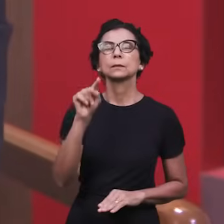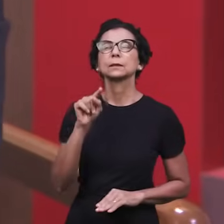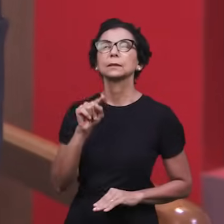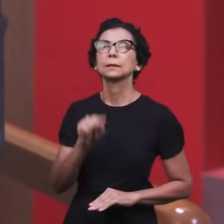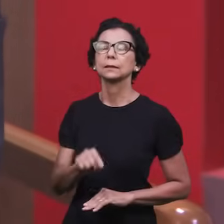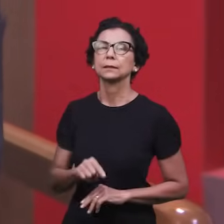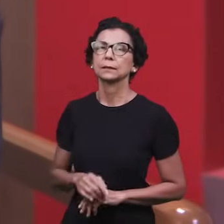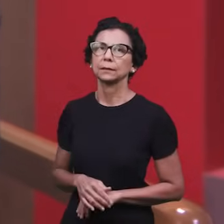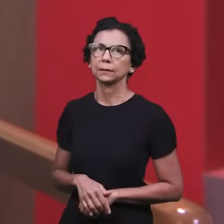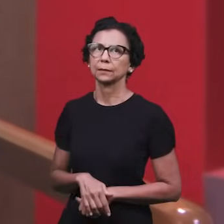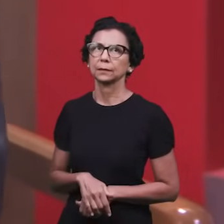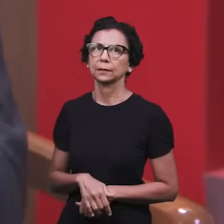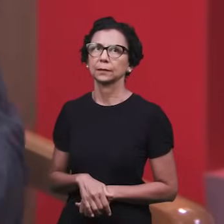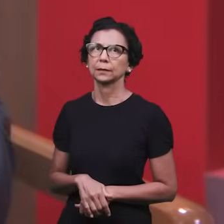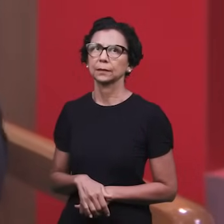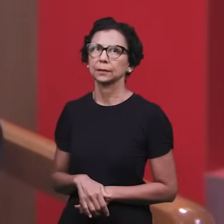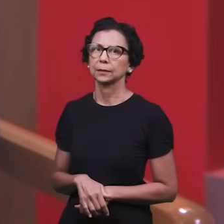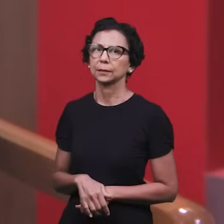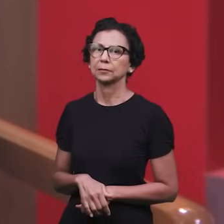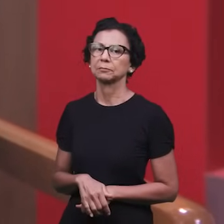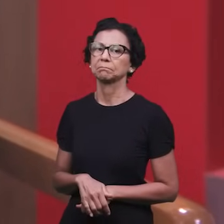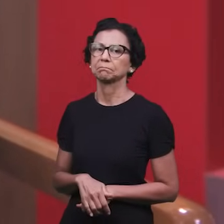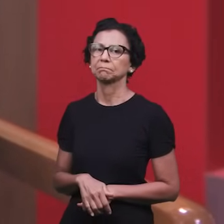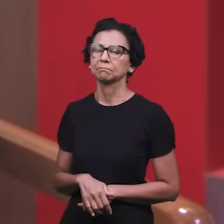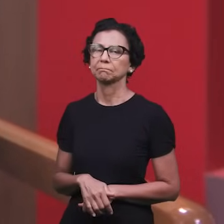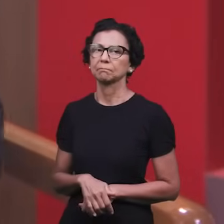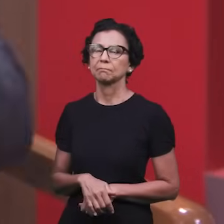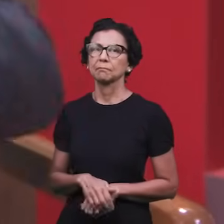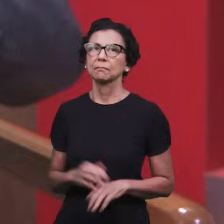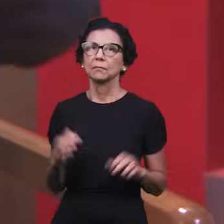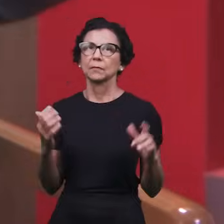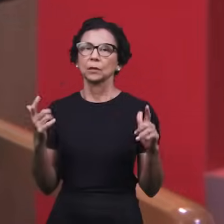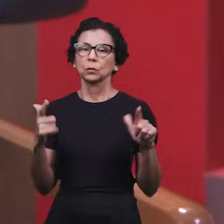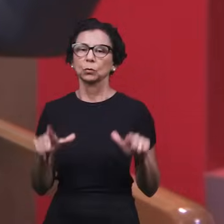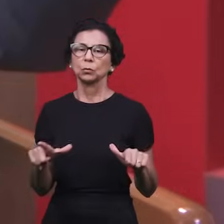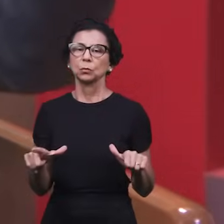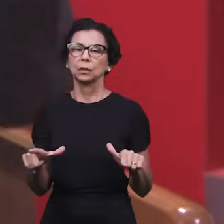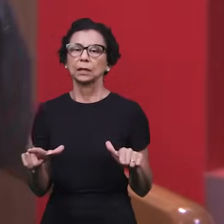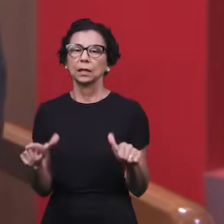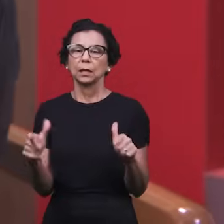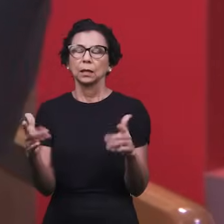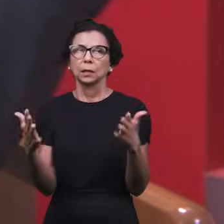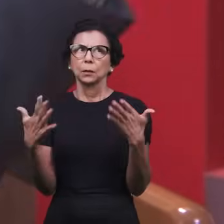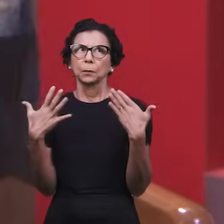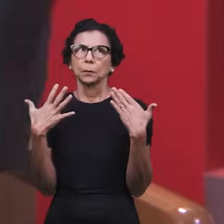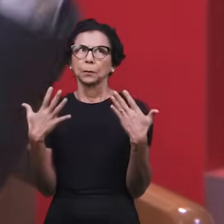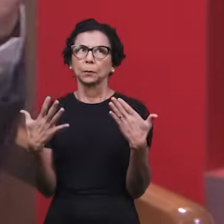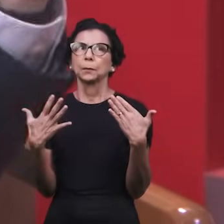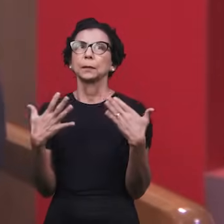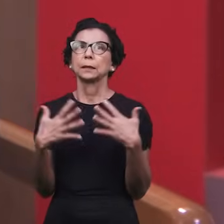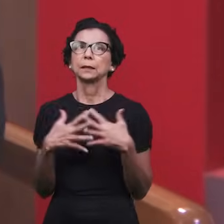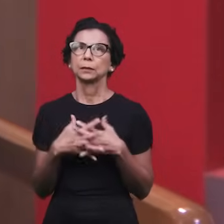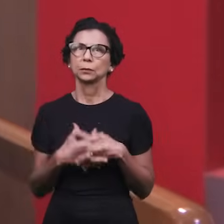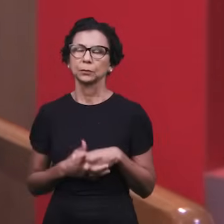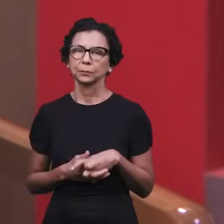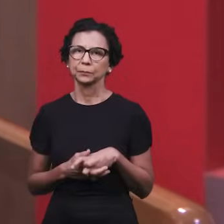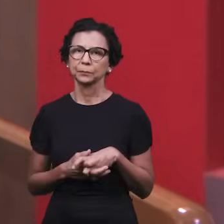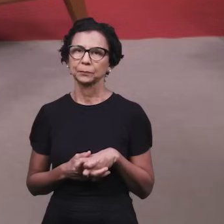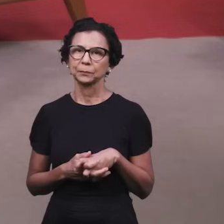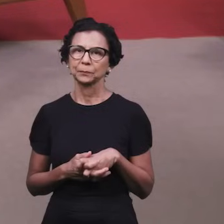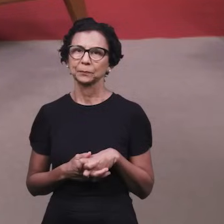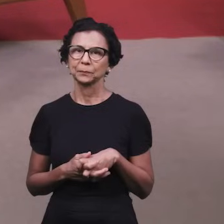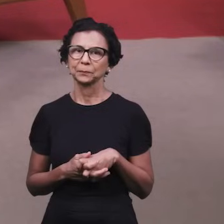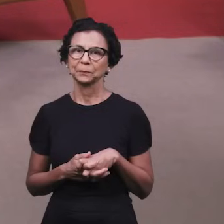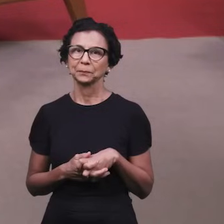precisa ter poder, riqueza, grande cultura, embora você possa ter tudo isso.